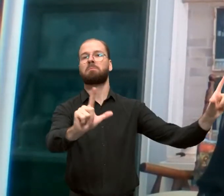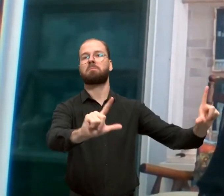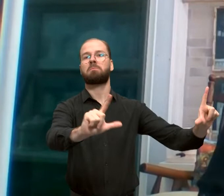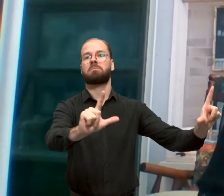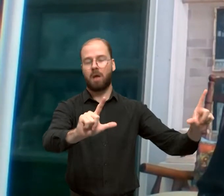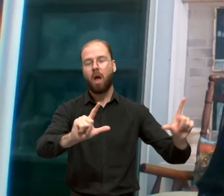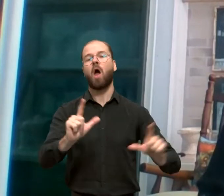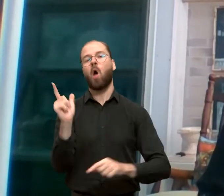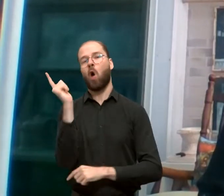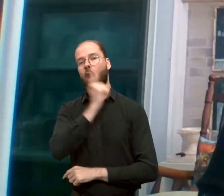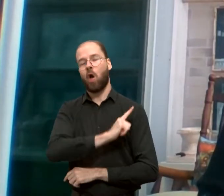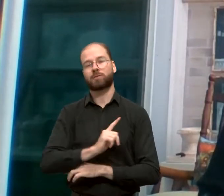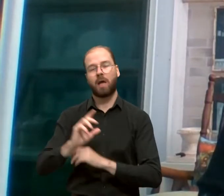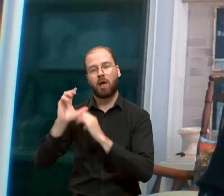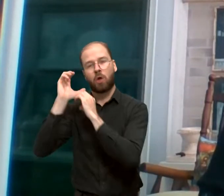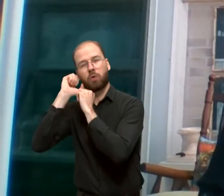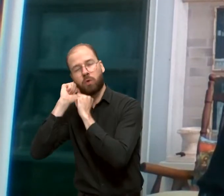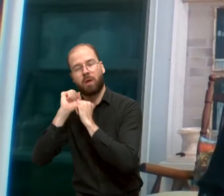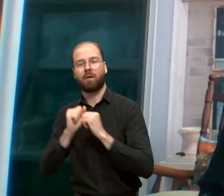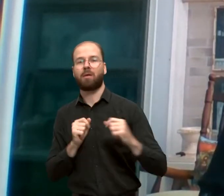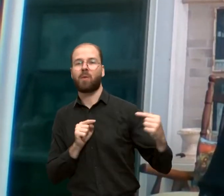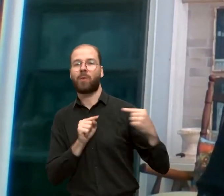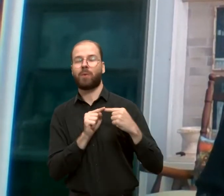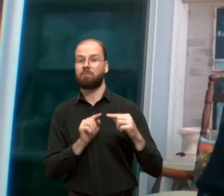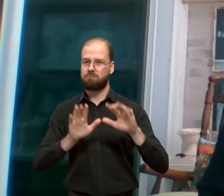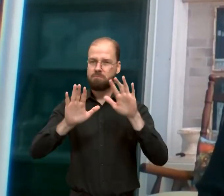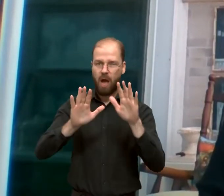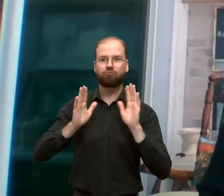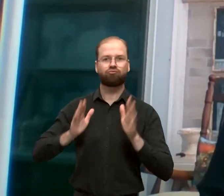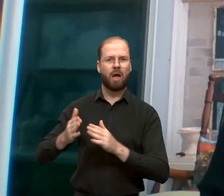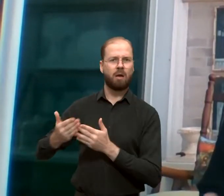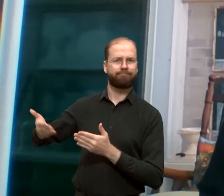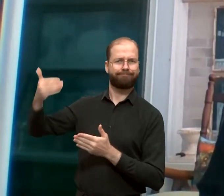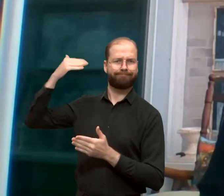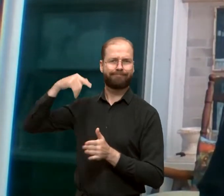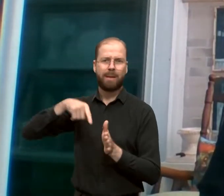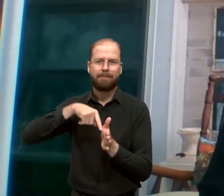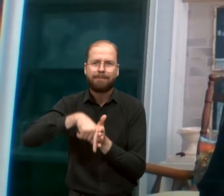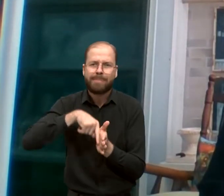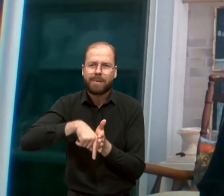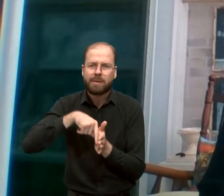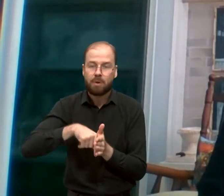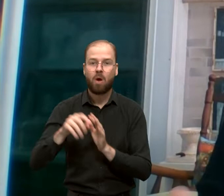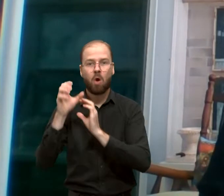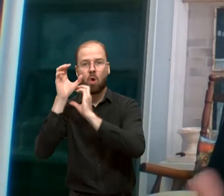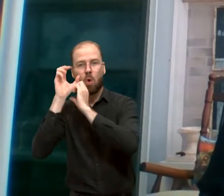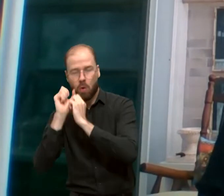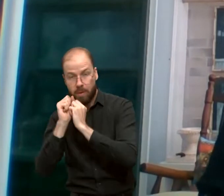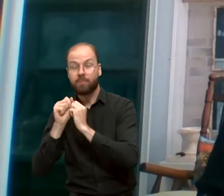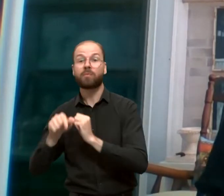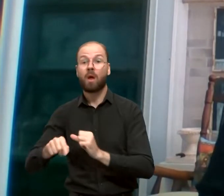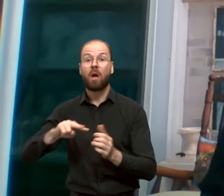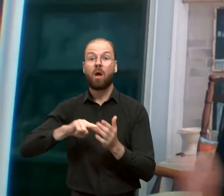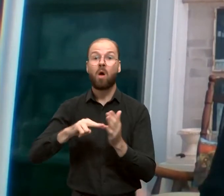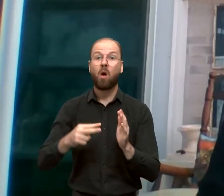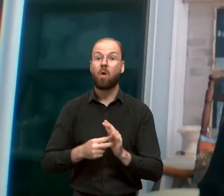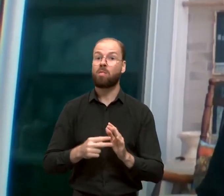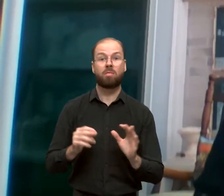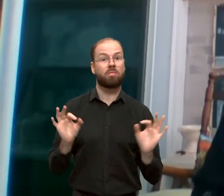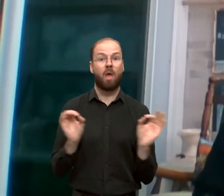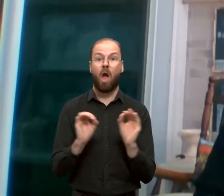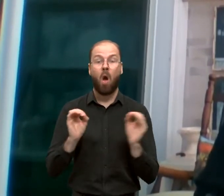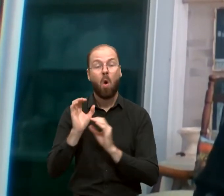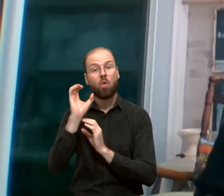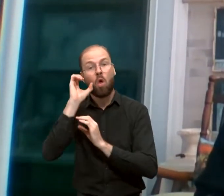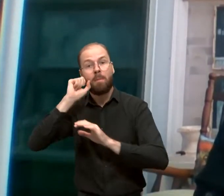tem vários estudos mostrando que mesmo que ele durma, o sono dele é menos profundo pelo estímulo luminoso